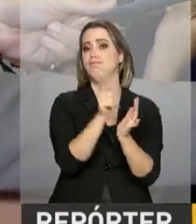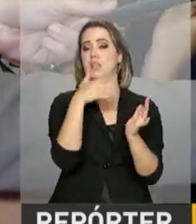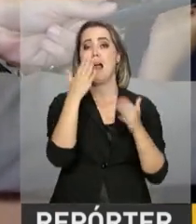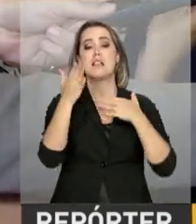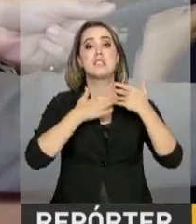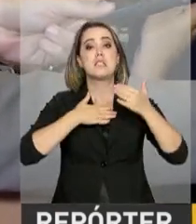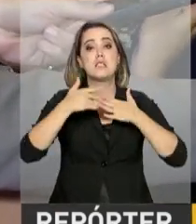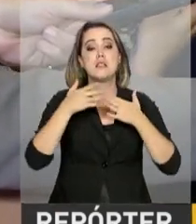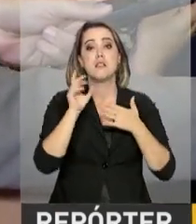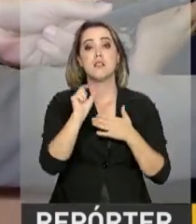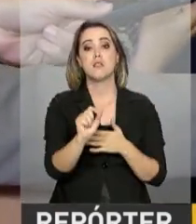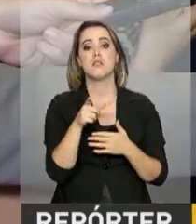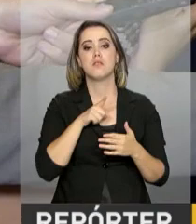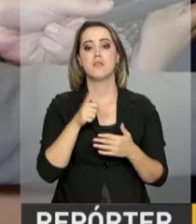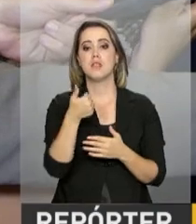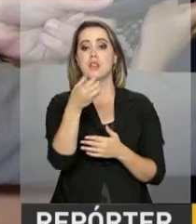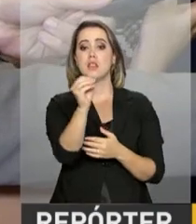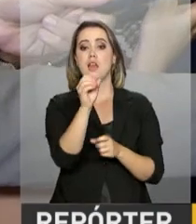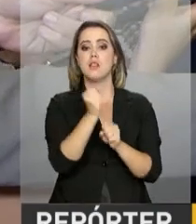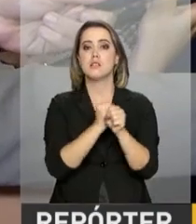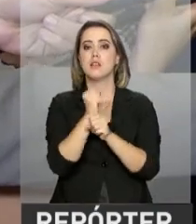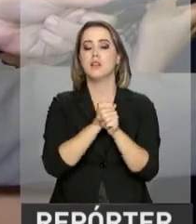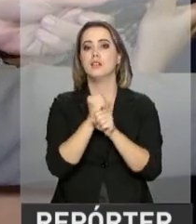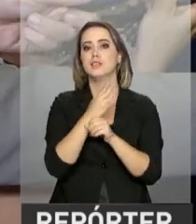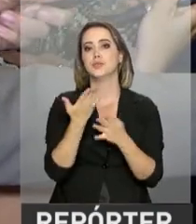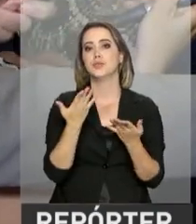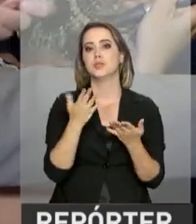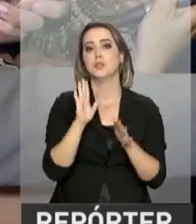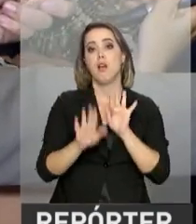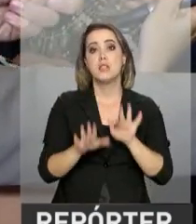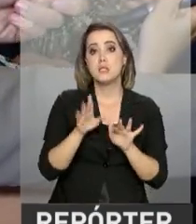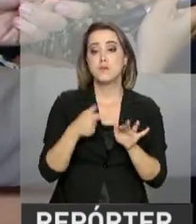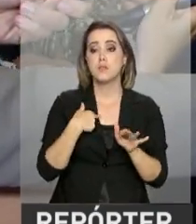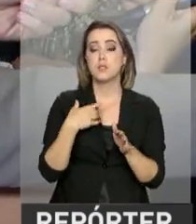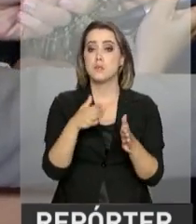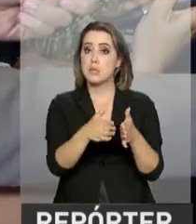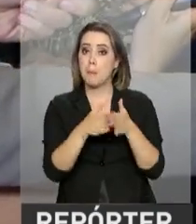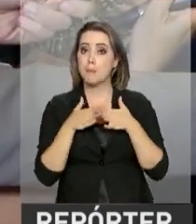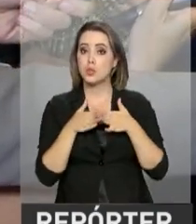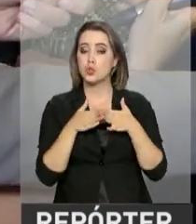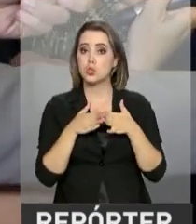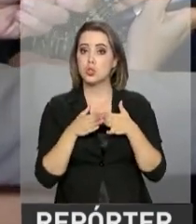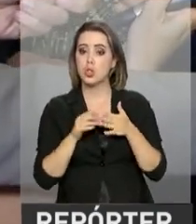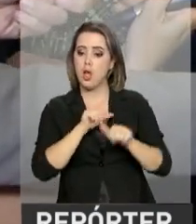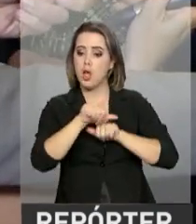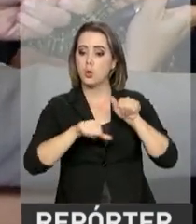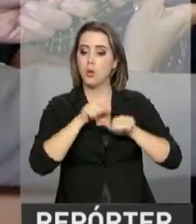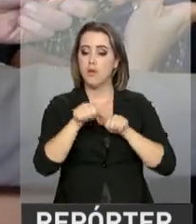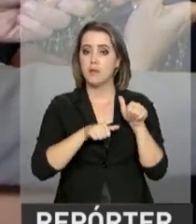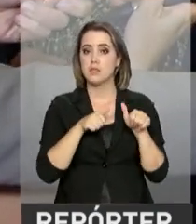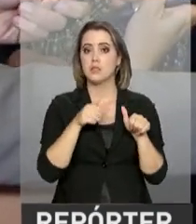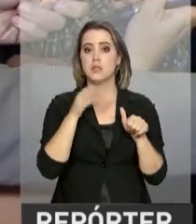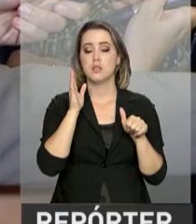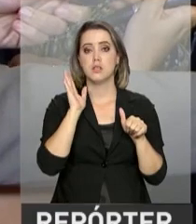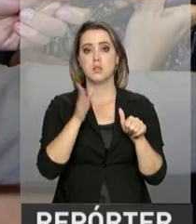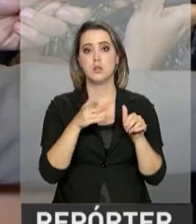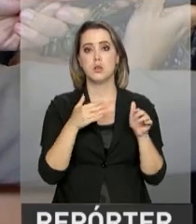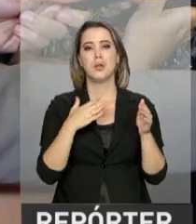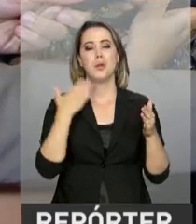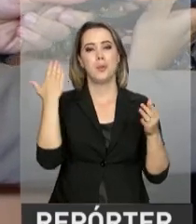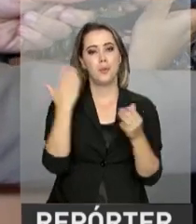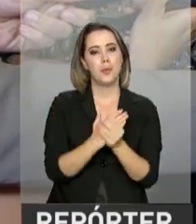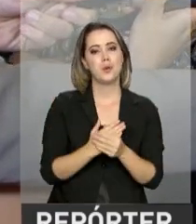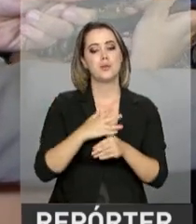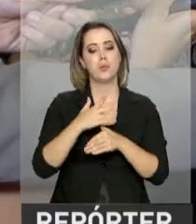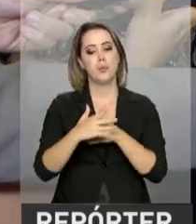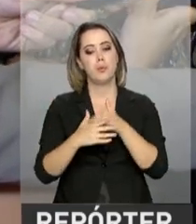uma concessão de rádio vence de 10 em 10 anos. Se pedia a renovação da concessão e o processo de